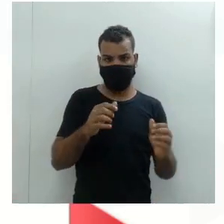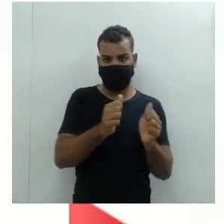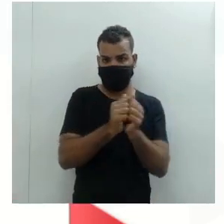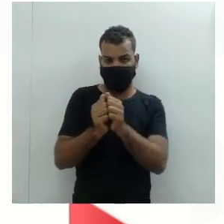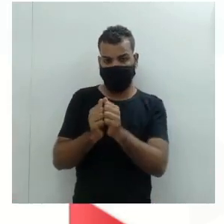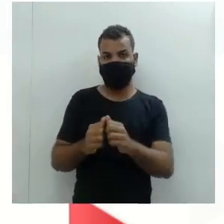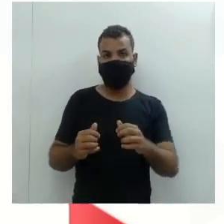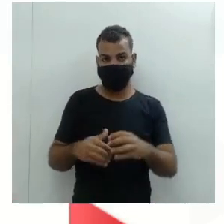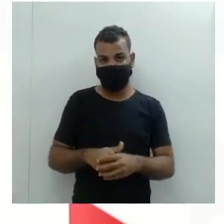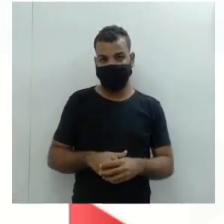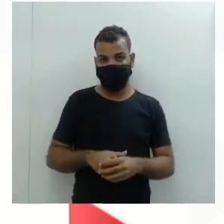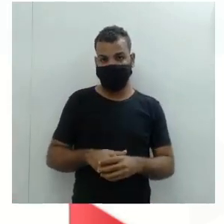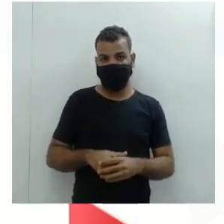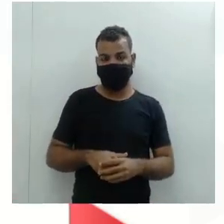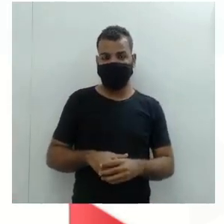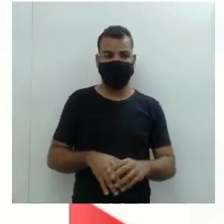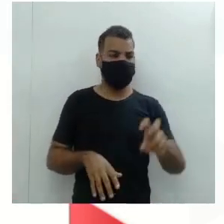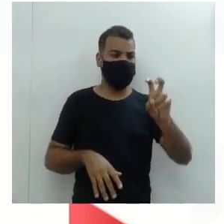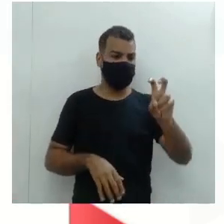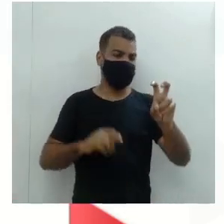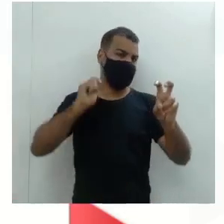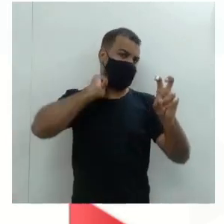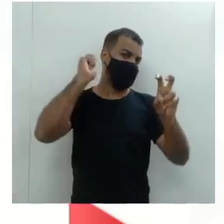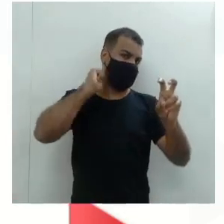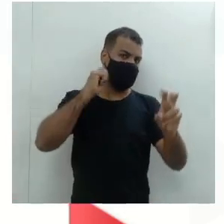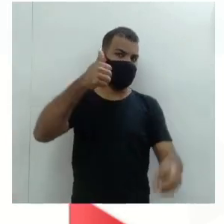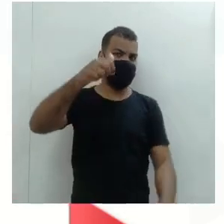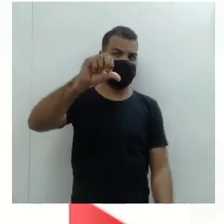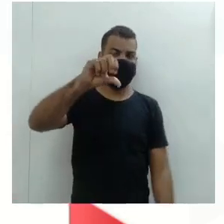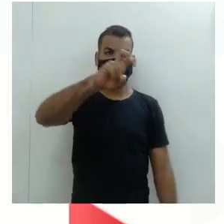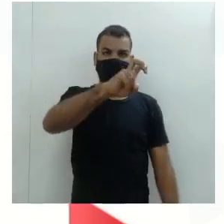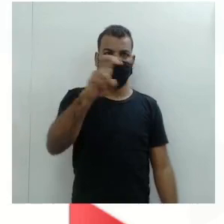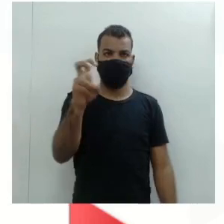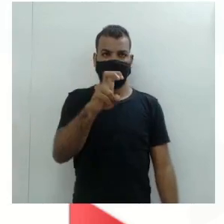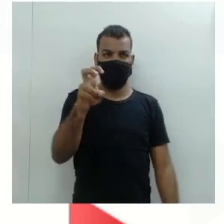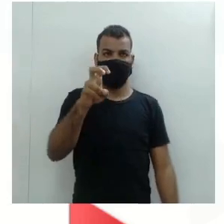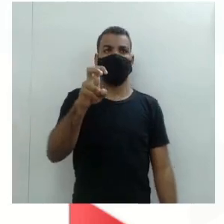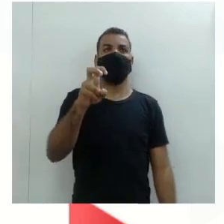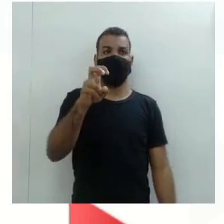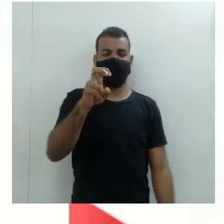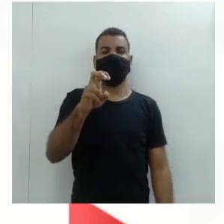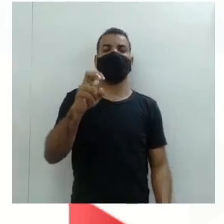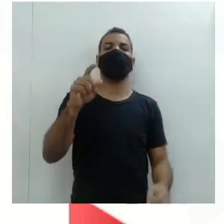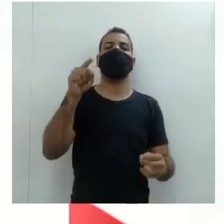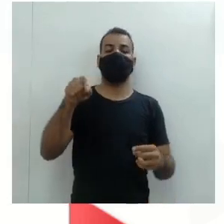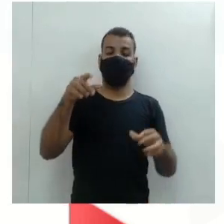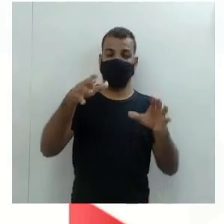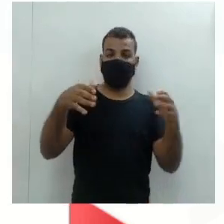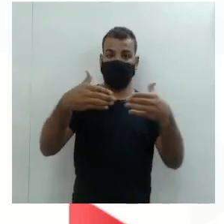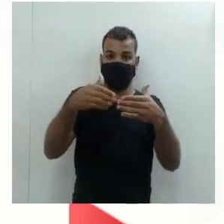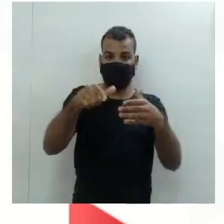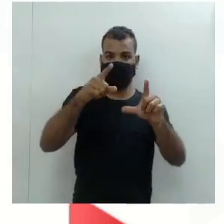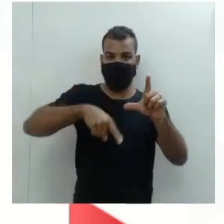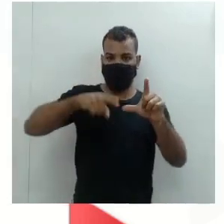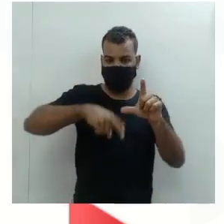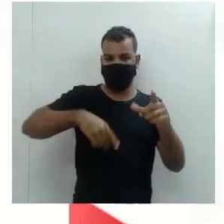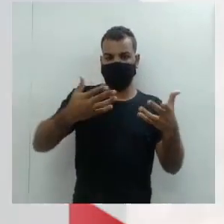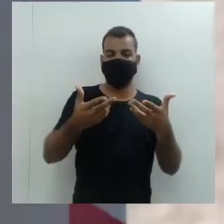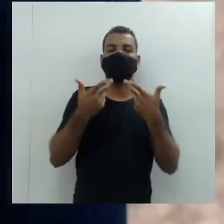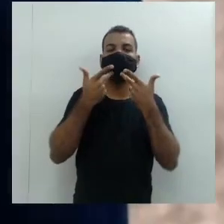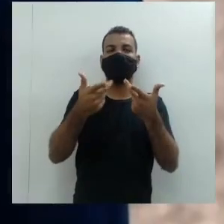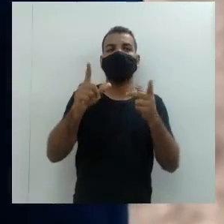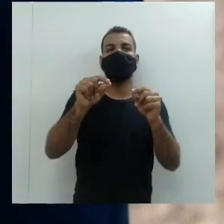eleito em 5 de abril de 55 para a Academia Brasileira de Letras, que nós chamamos